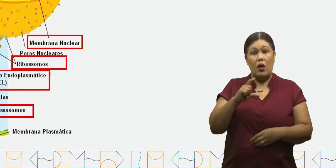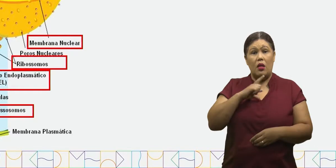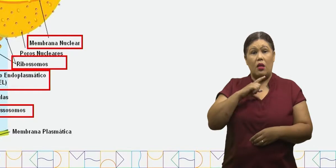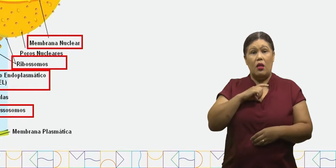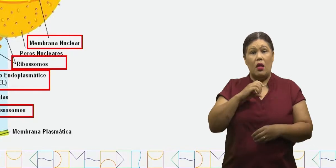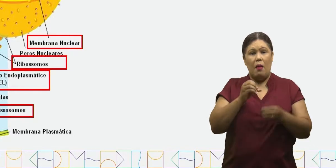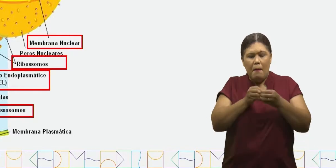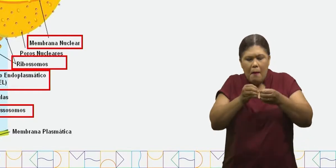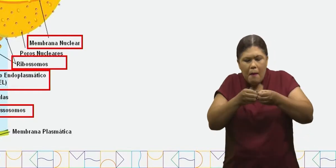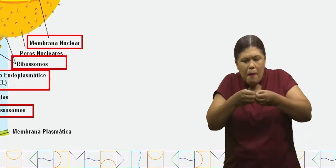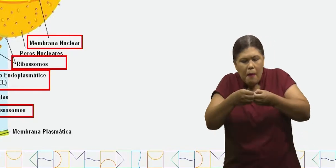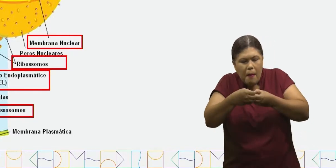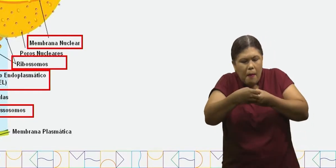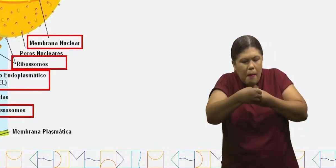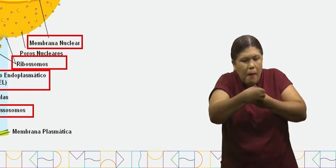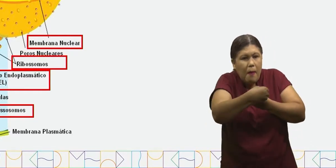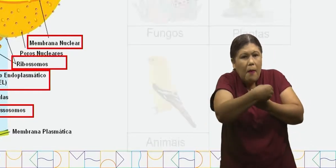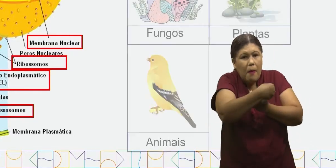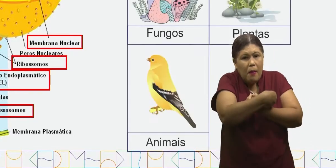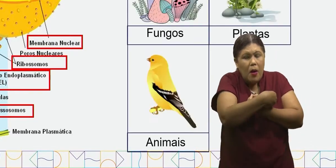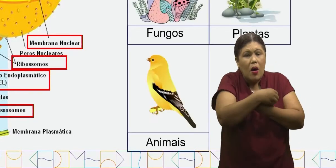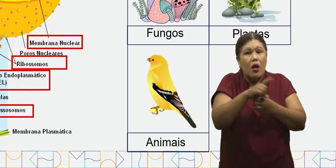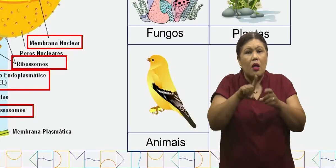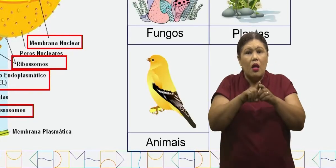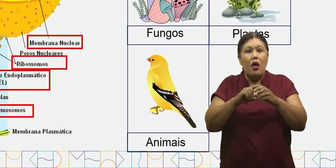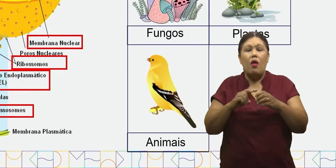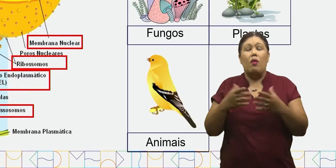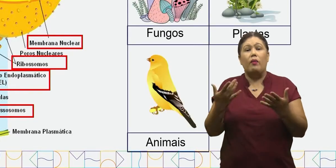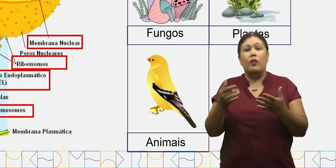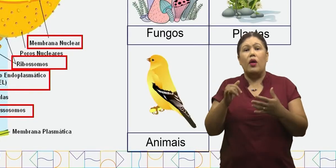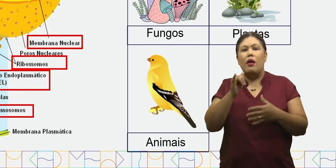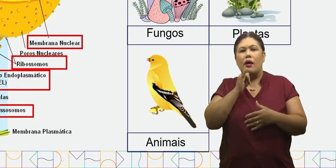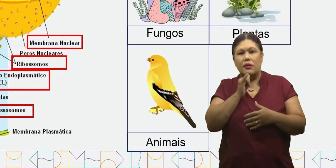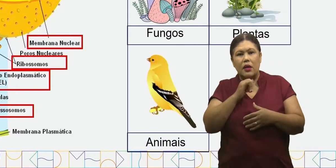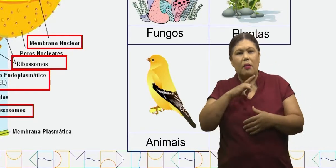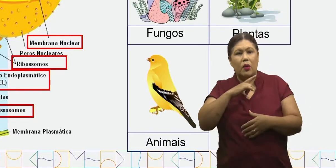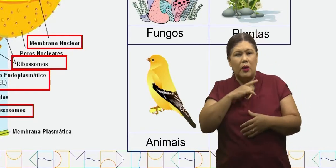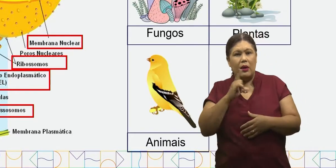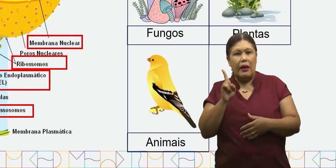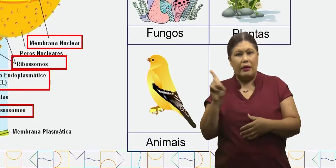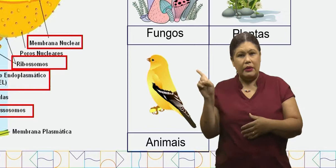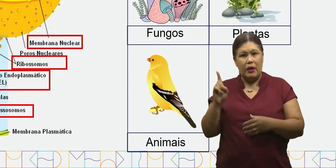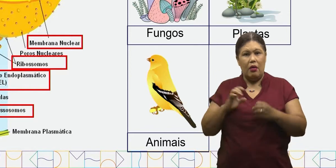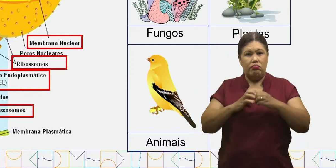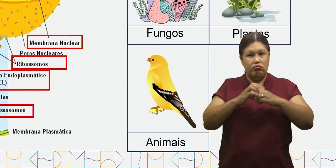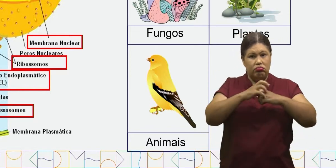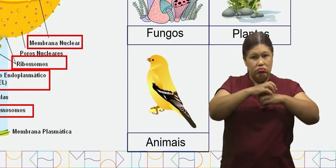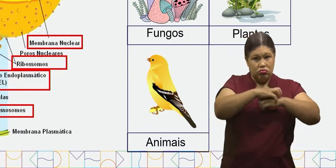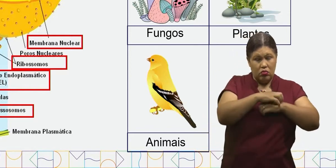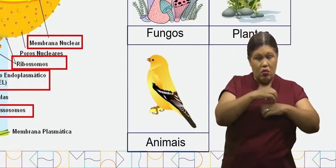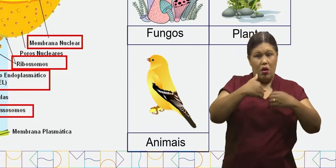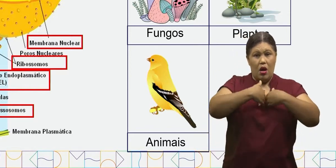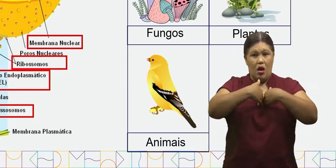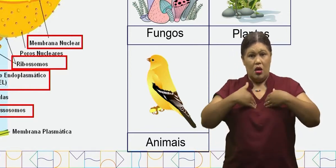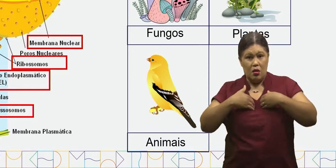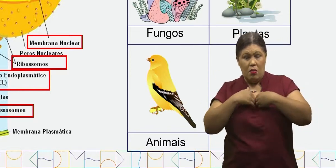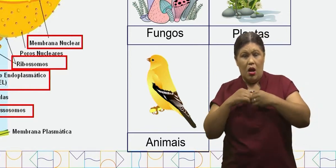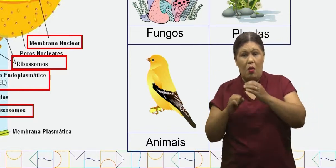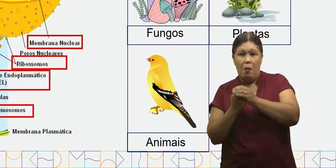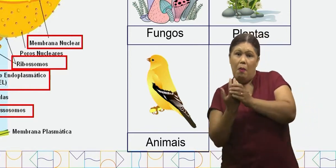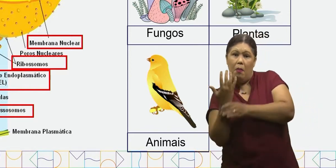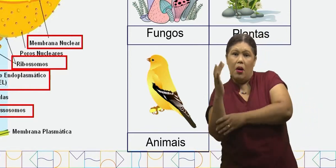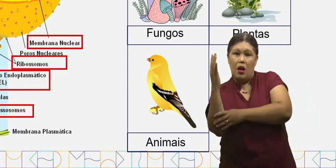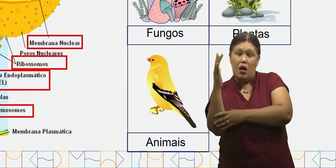possui várias organelas com membranas. Fungos, animais, plantas e protozoários